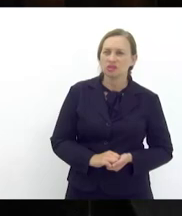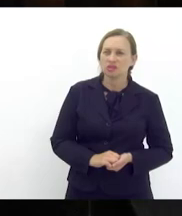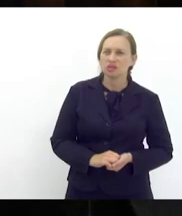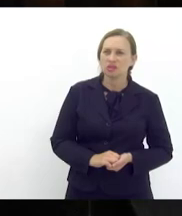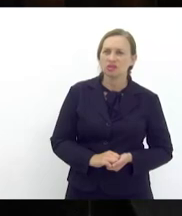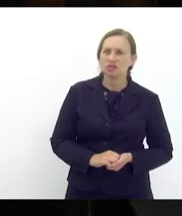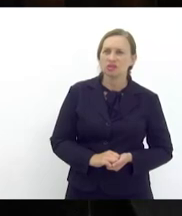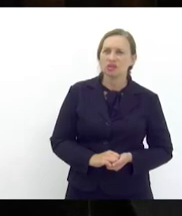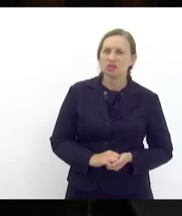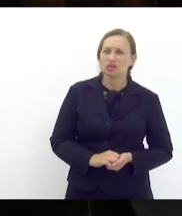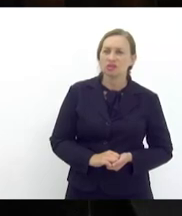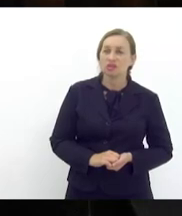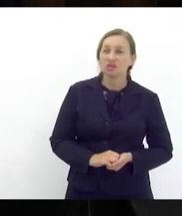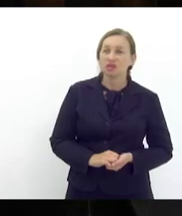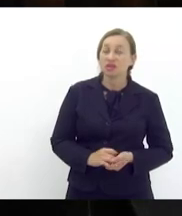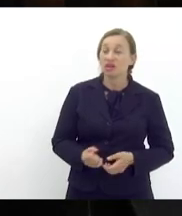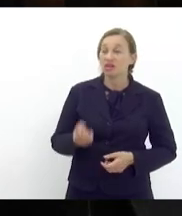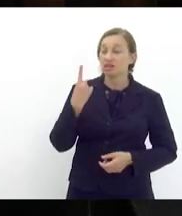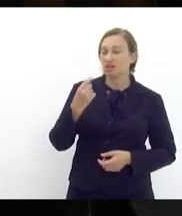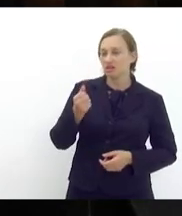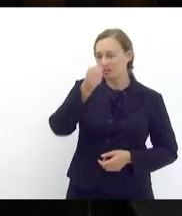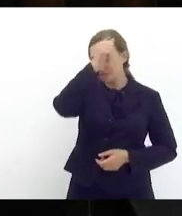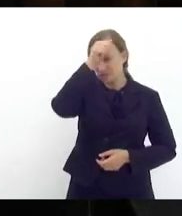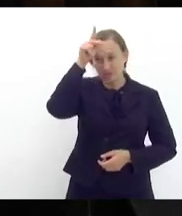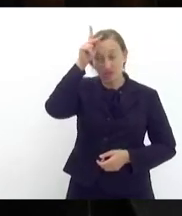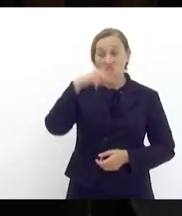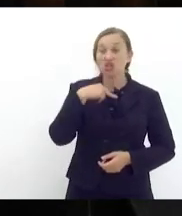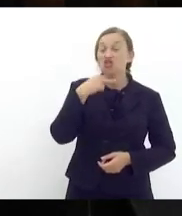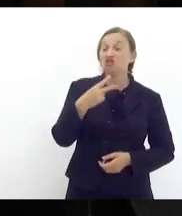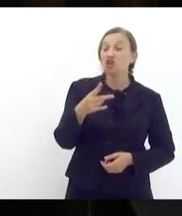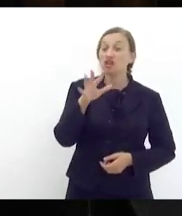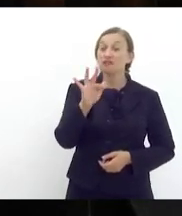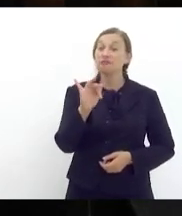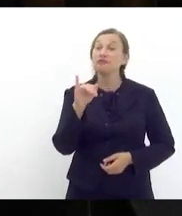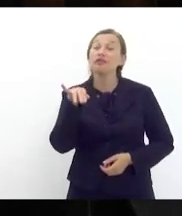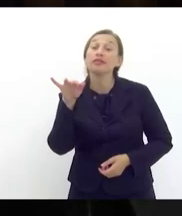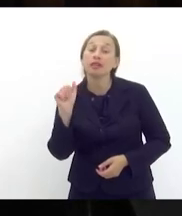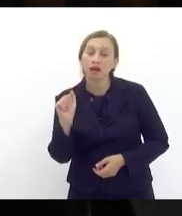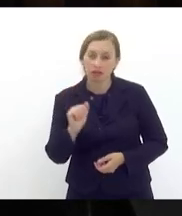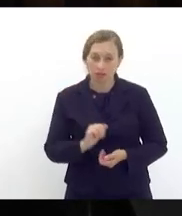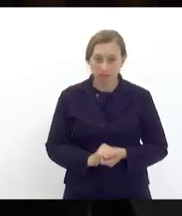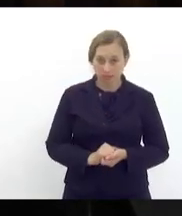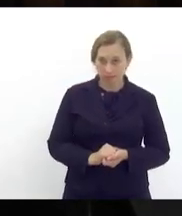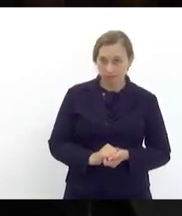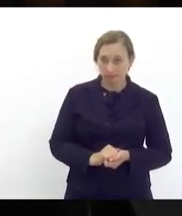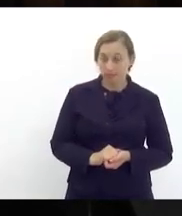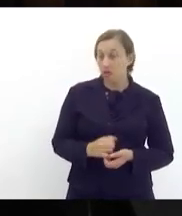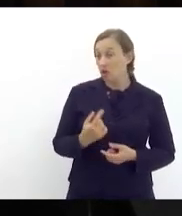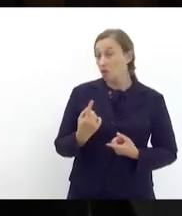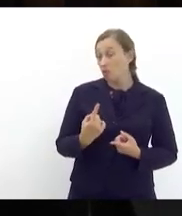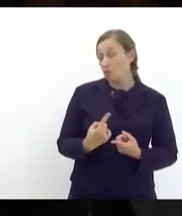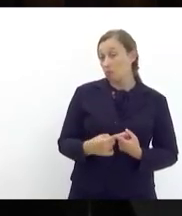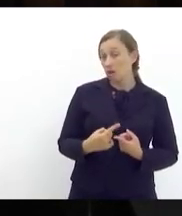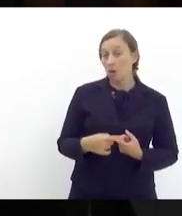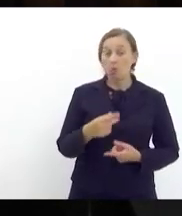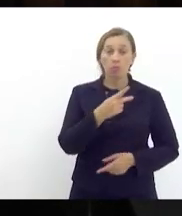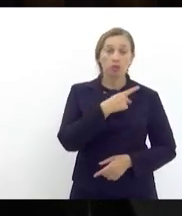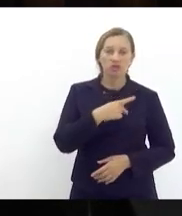desse ex-prefeitinho de voz fina foi porque o presidente Bolsonaro